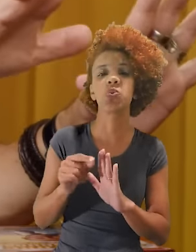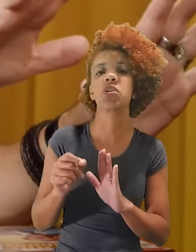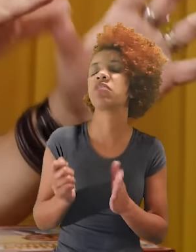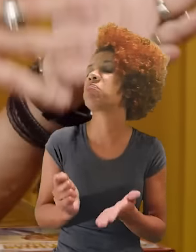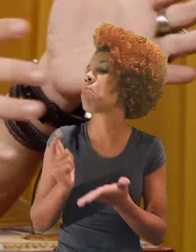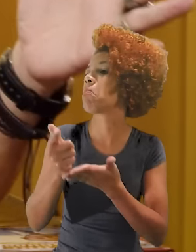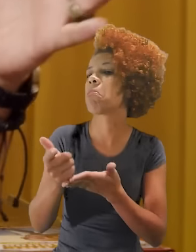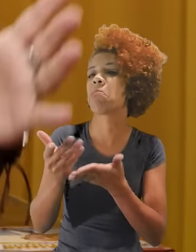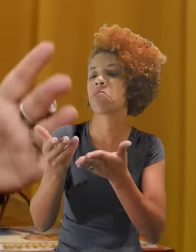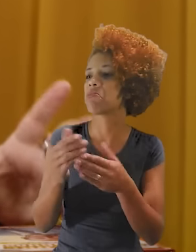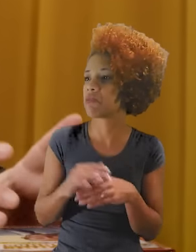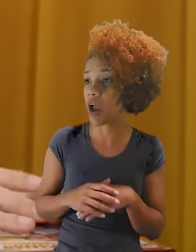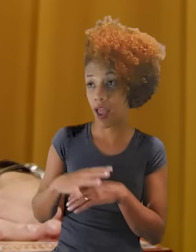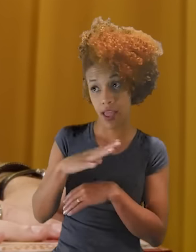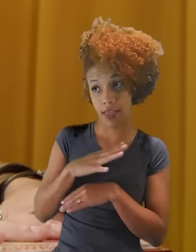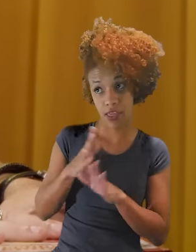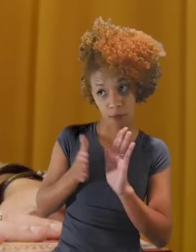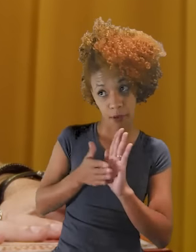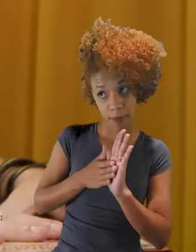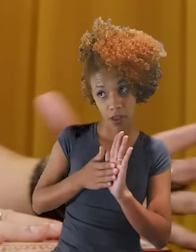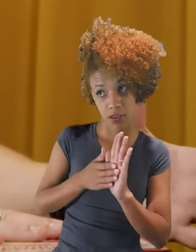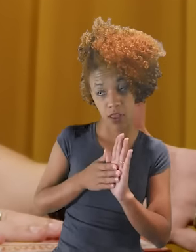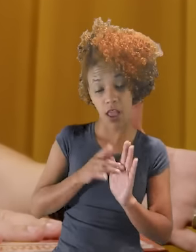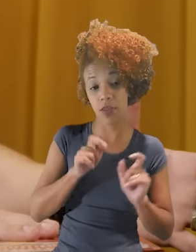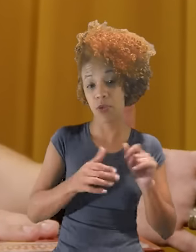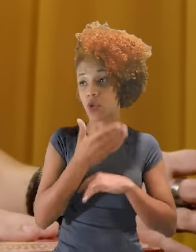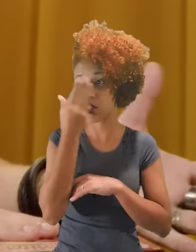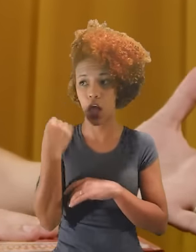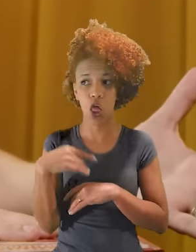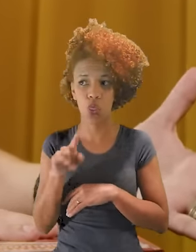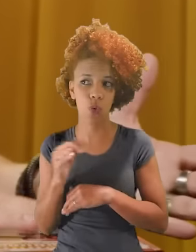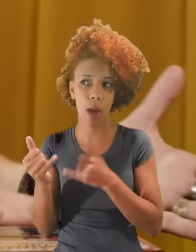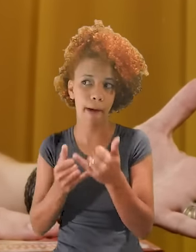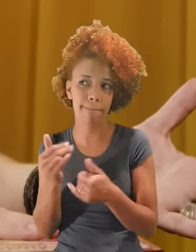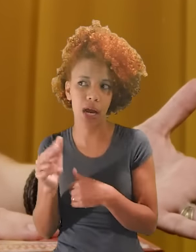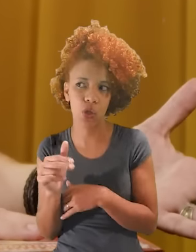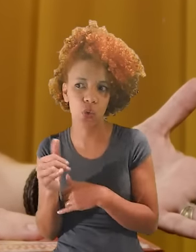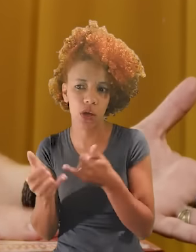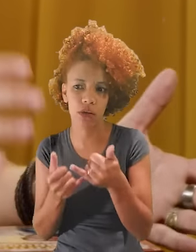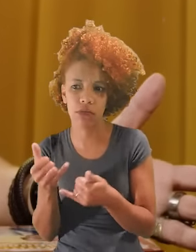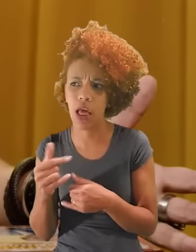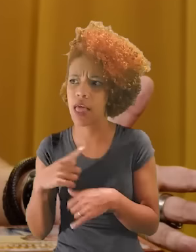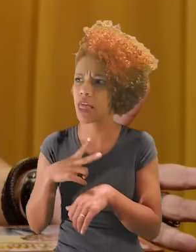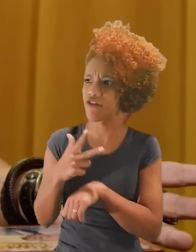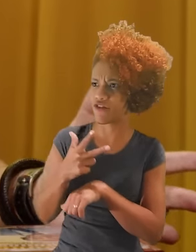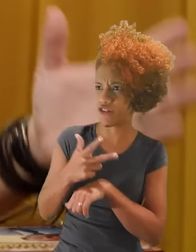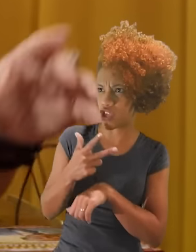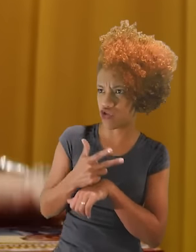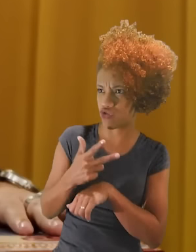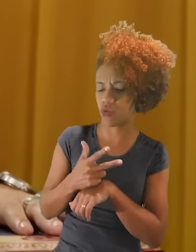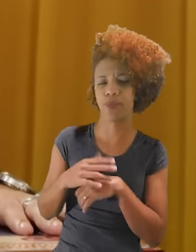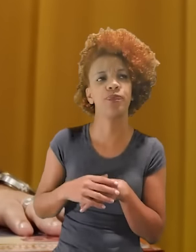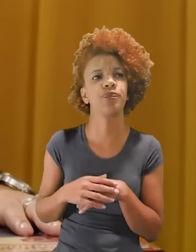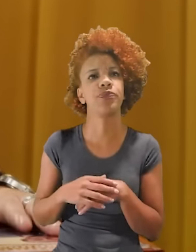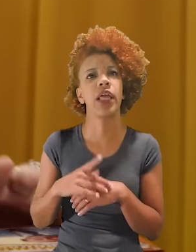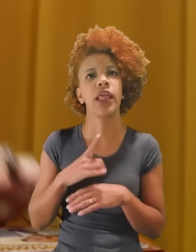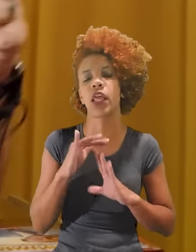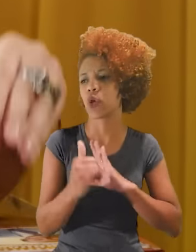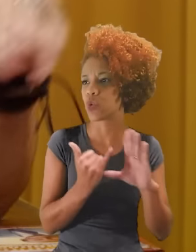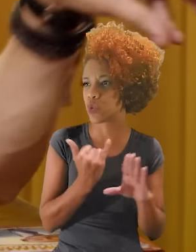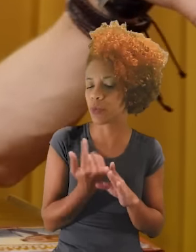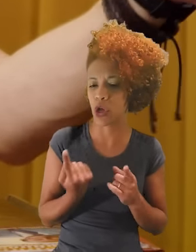que você quiser, é uma cidade. A ideia era essa. É o que as pessoas esquecem, não era um parque, ele nunca falou um parque. Isso tem até vídeo, se você olhar,